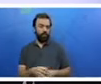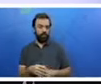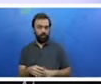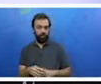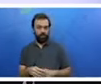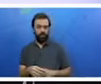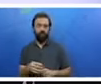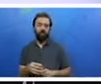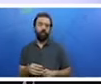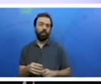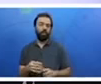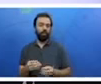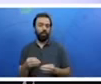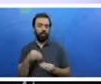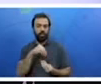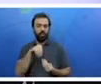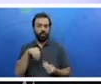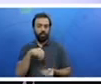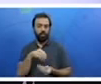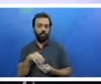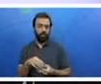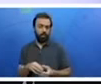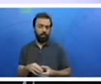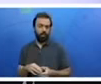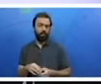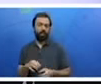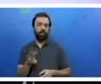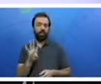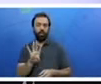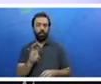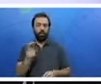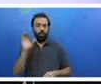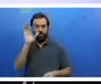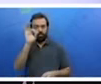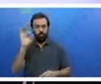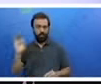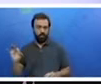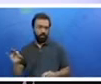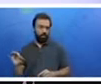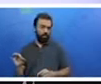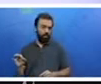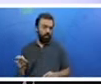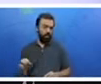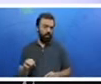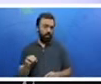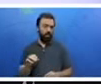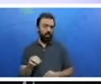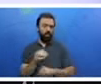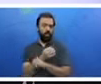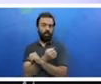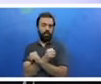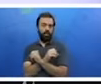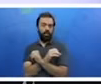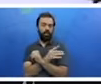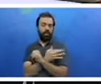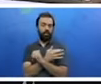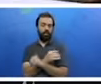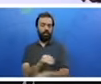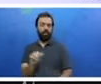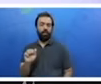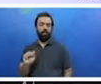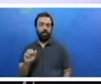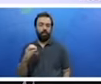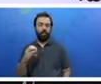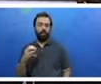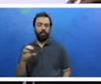ele é uma solução aquosa que contém cerca de 4% de ácido acético. E ele também pode ser conseguido